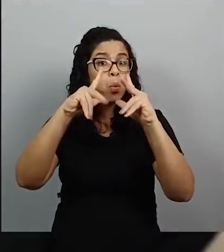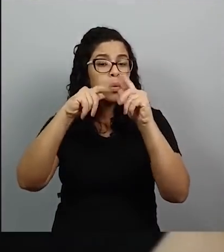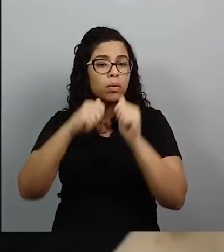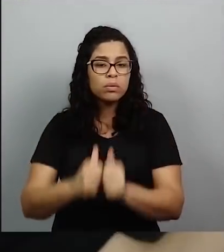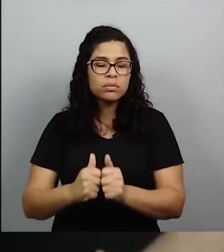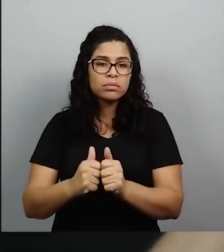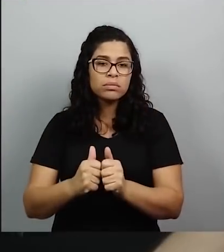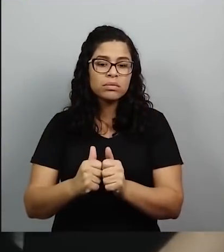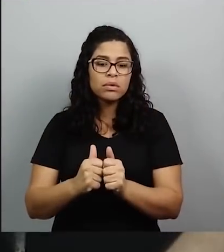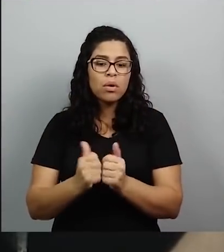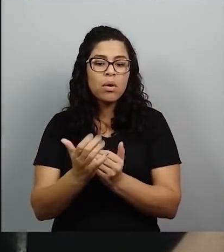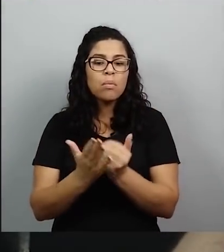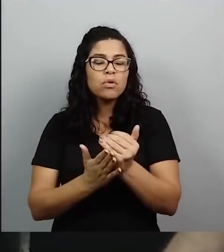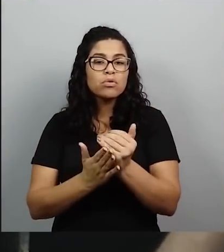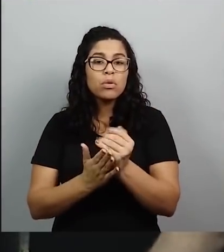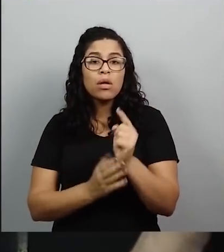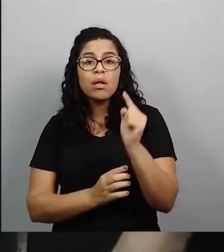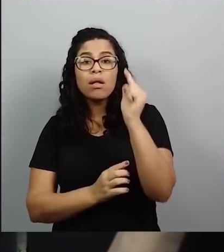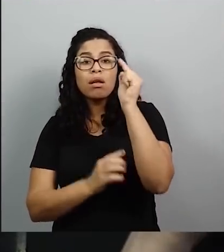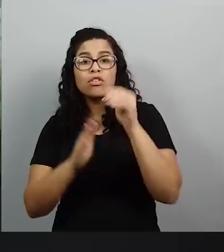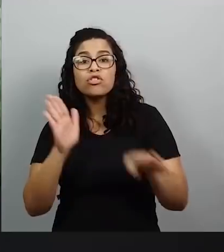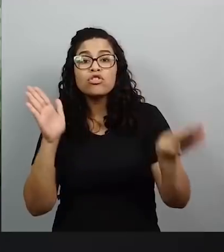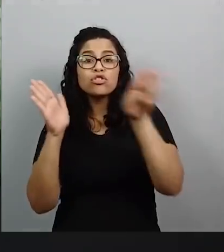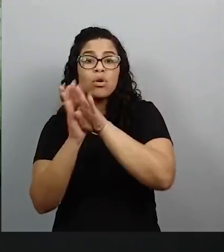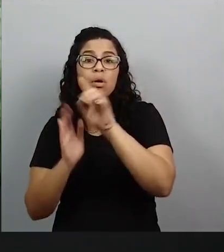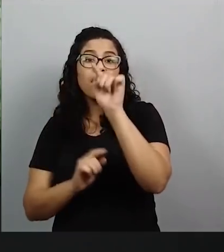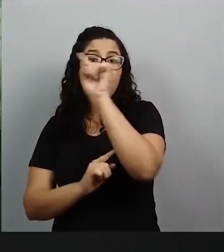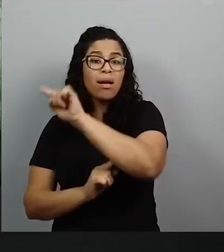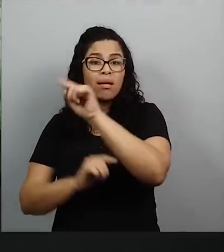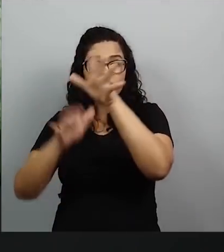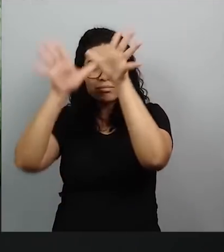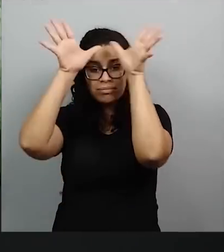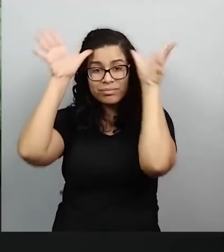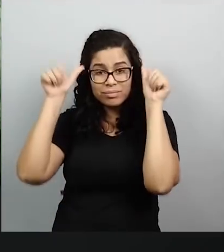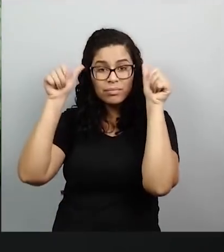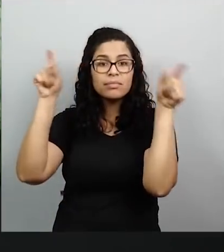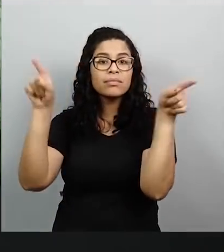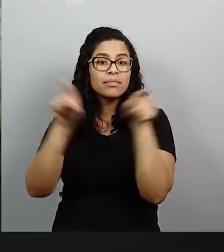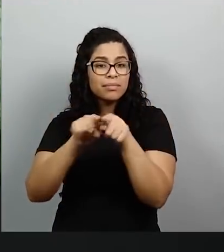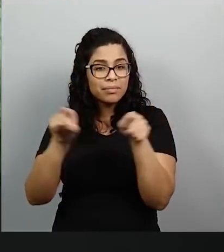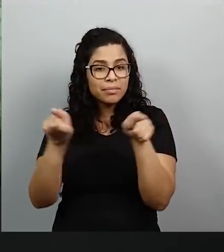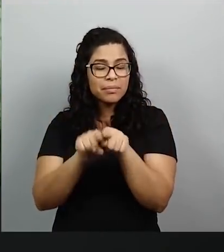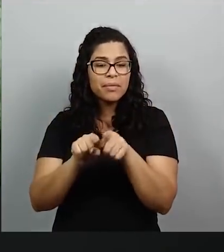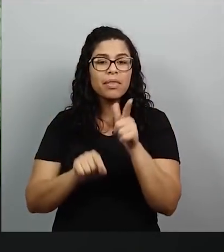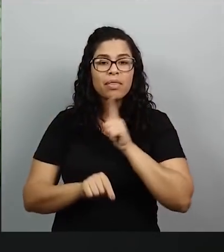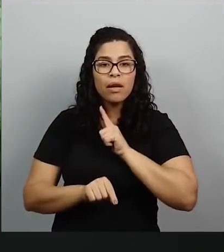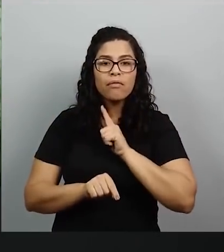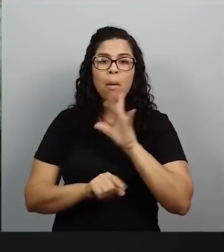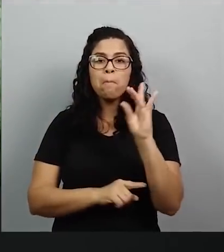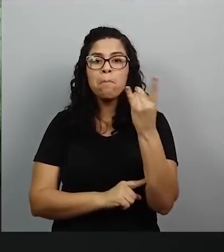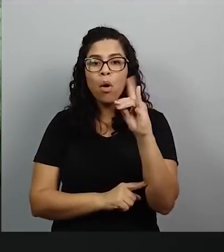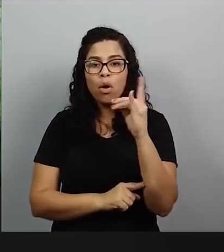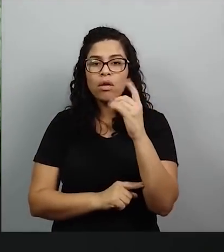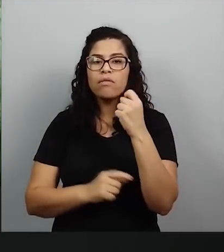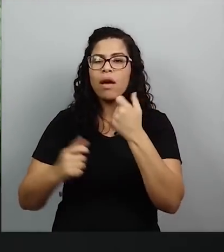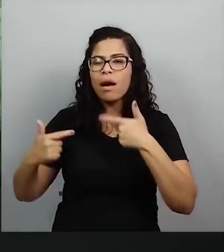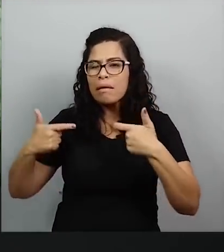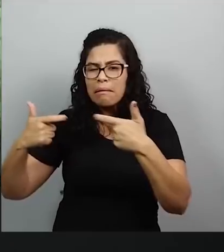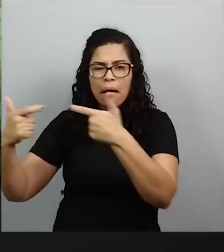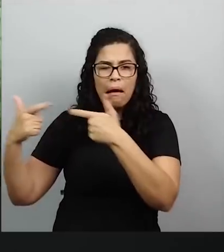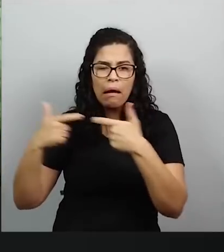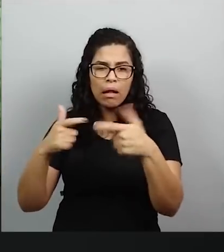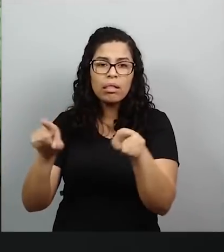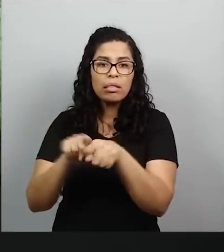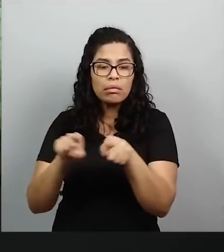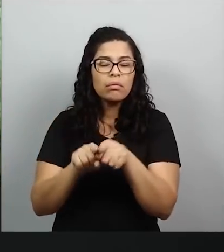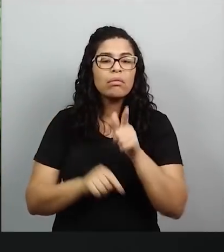essa exploração da borracha acabou vindo aqui no Acre, região aqui que teve a parte da Bolívia, que acabou